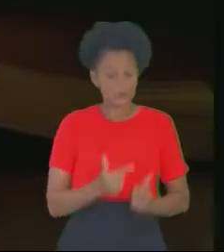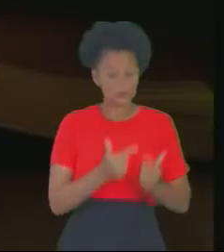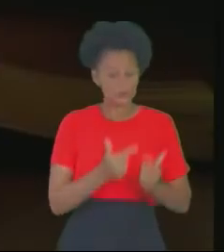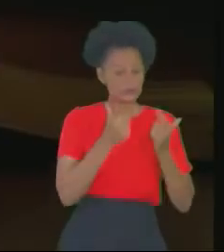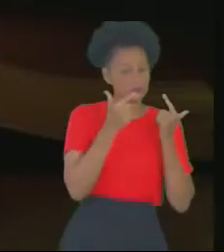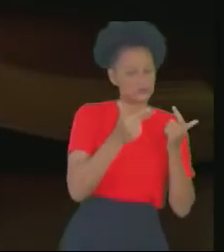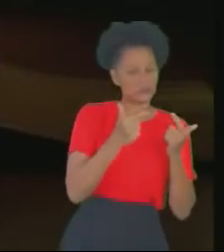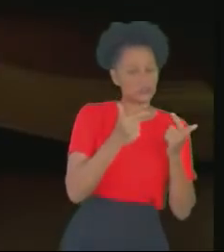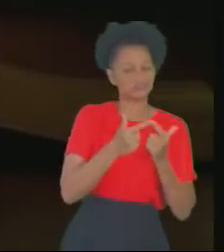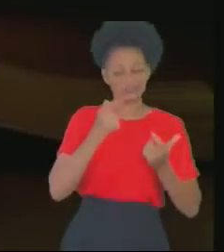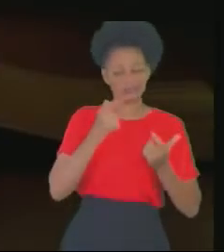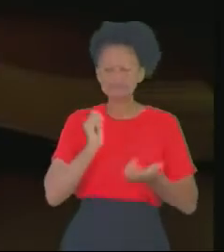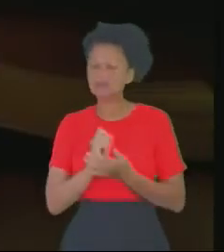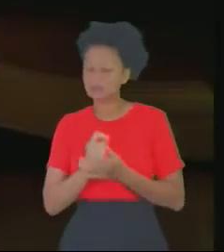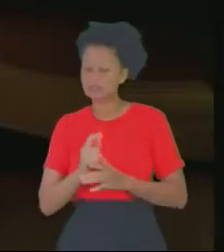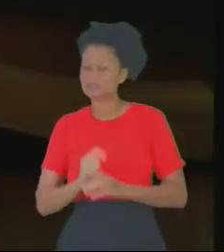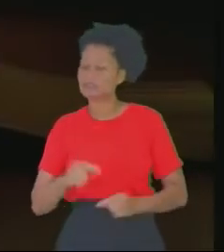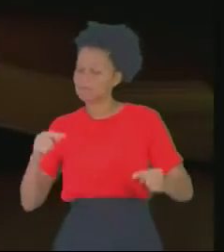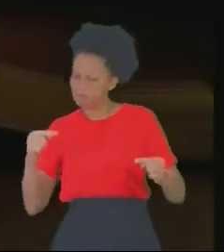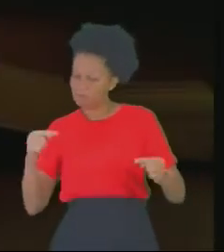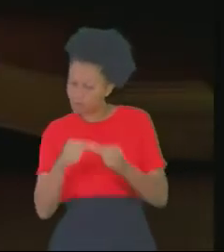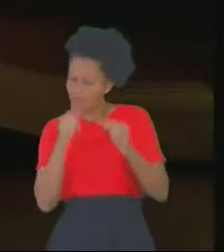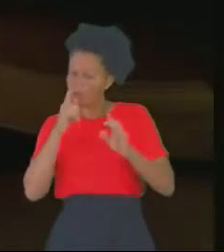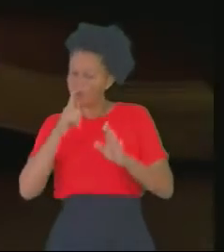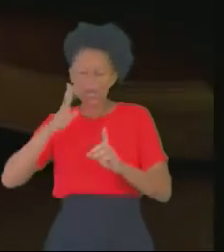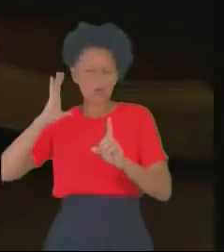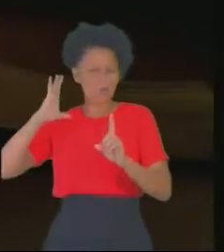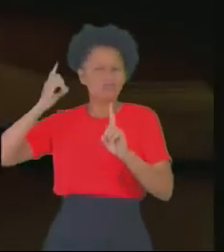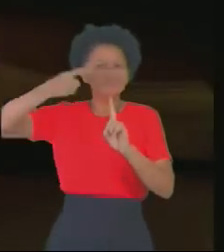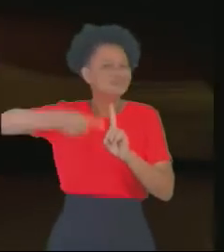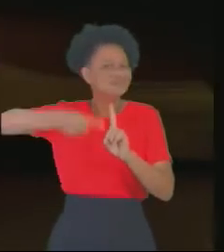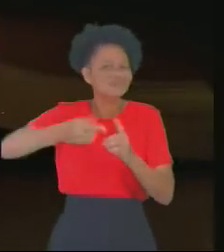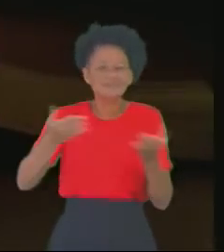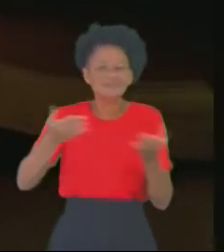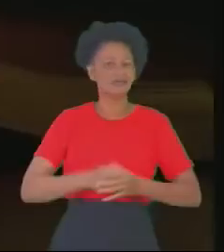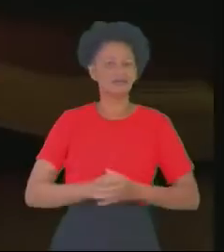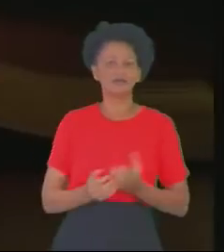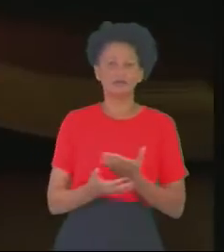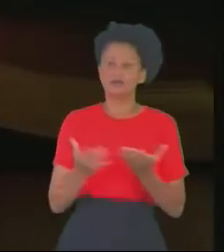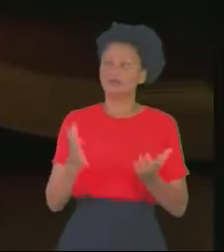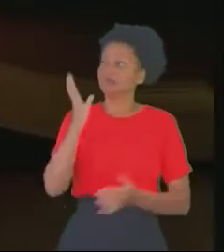Ninguém escapa dessa sina. Glória a Deus. E tardando o esposo,